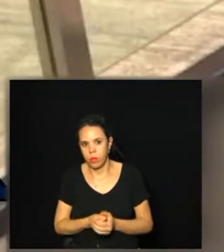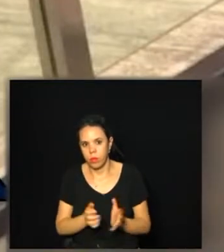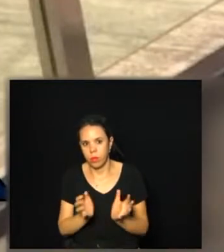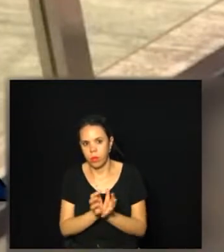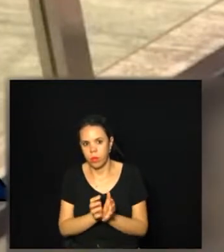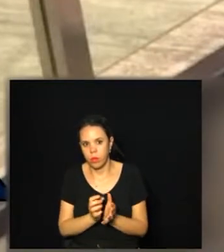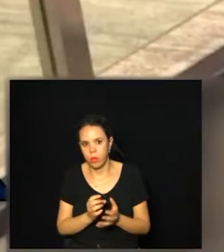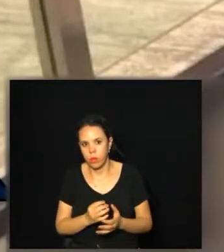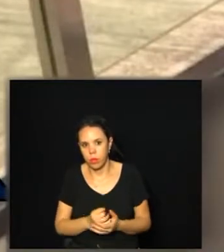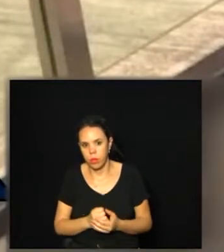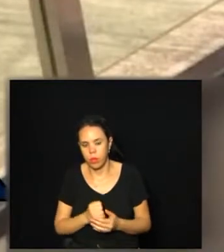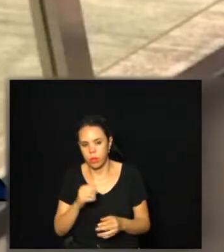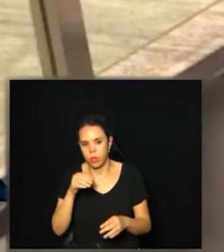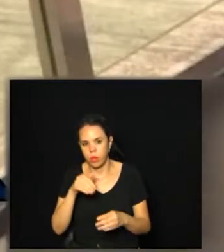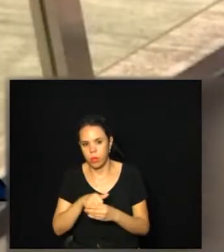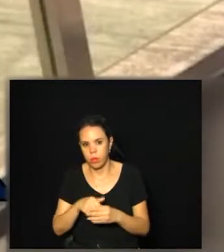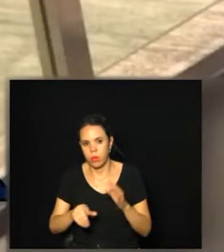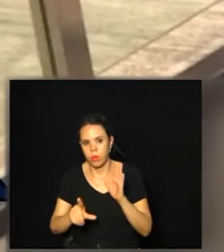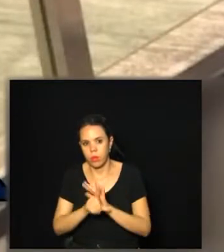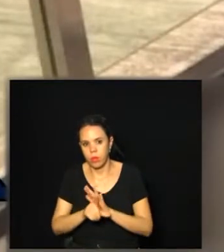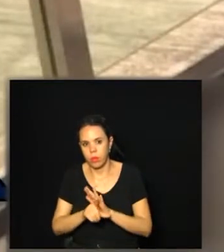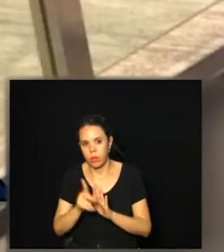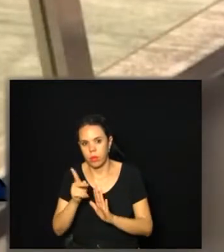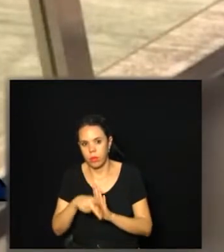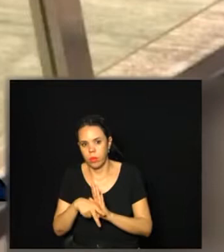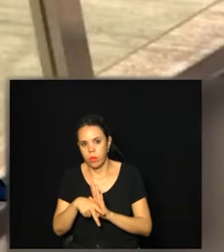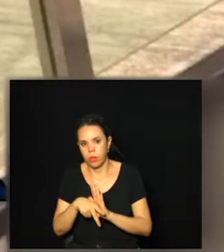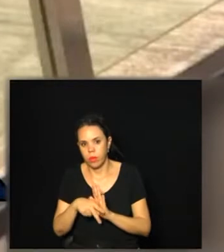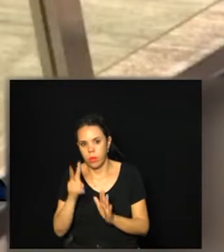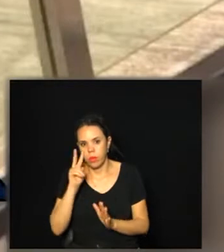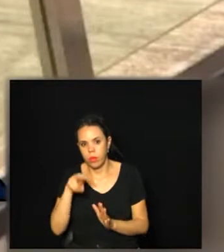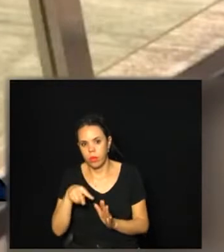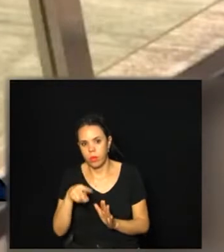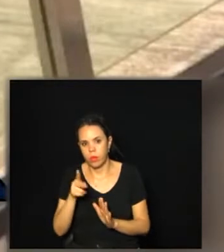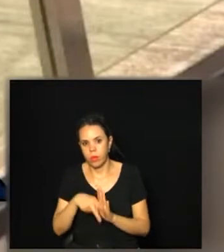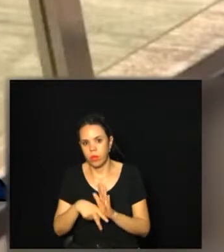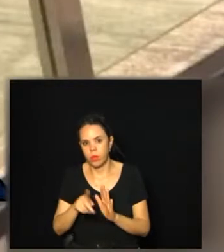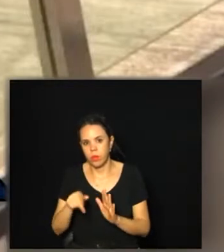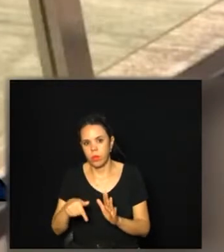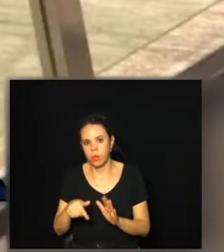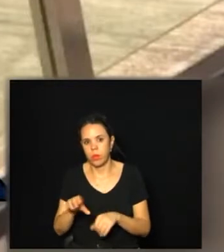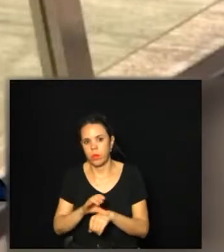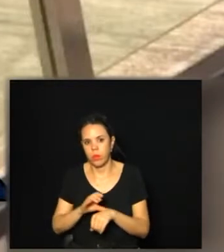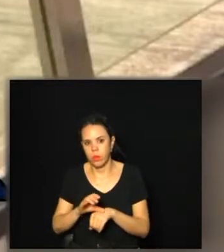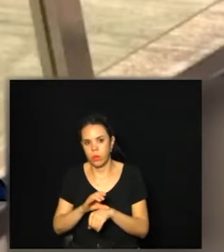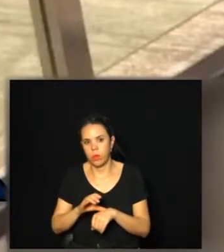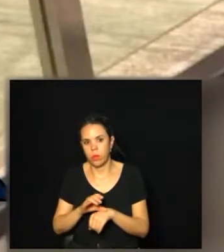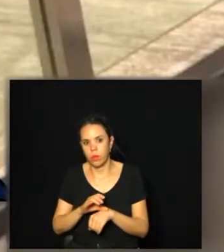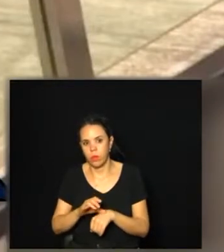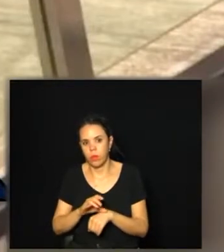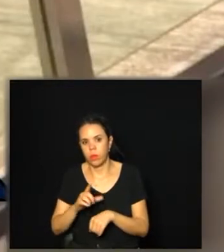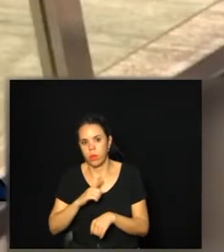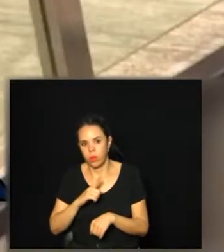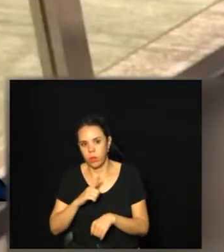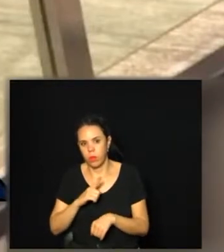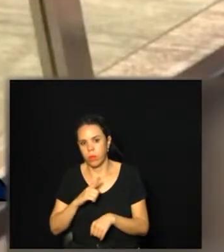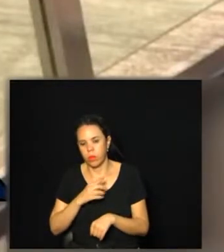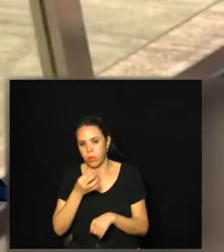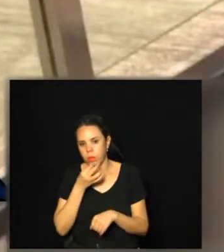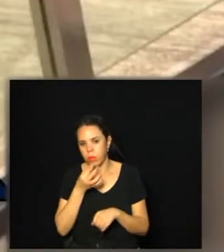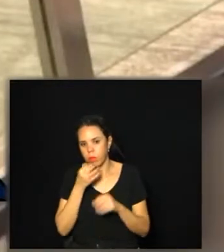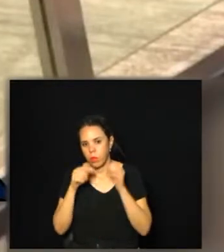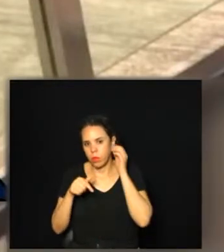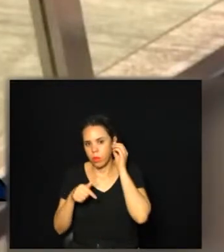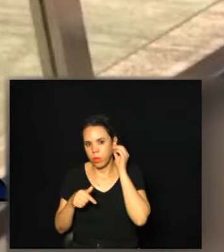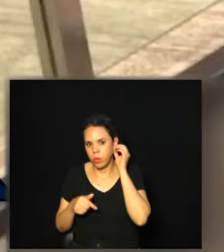comissão, votamos a legalidade do projeto, vimos que os projetos são constitucionais, temos os pareceres aqui